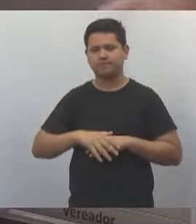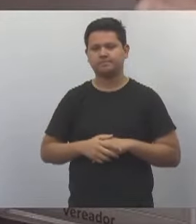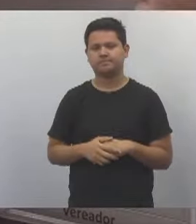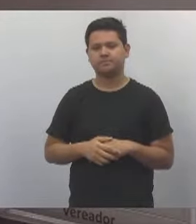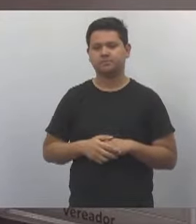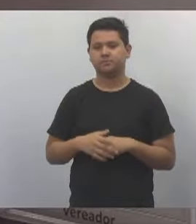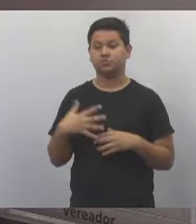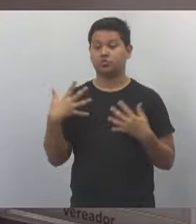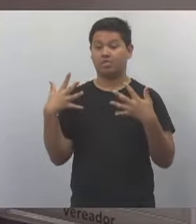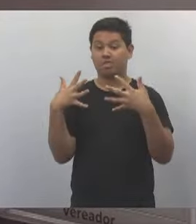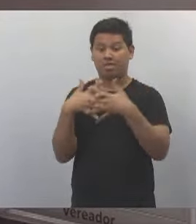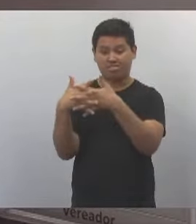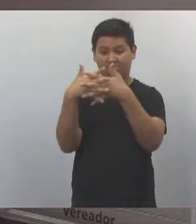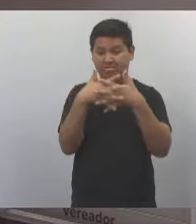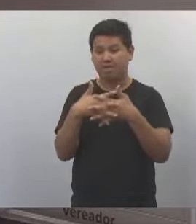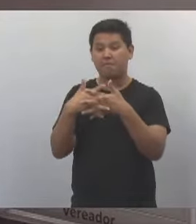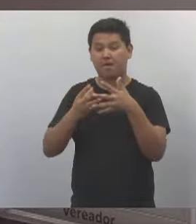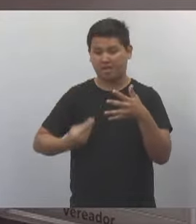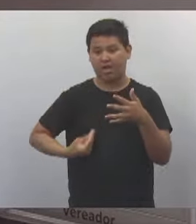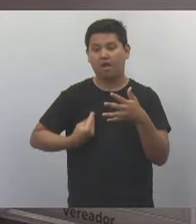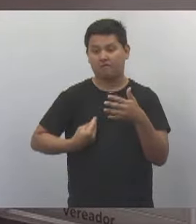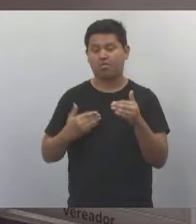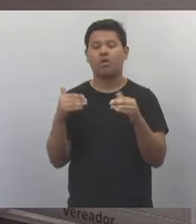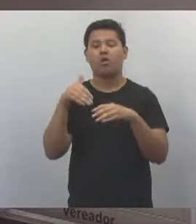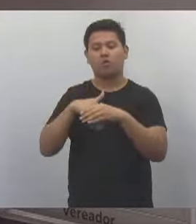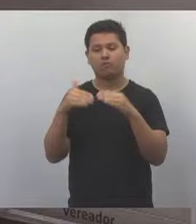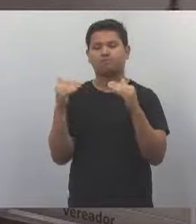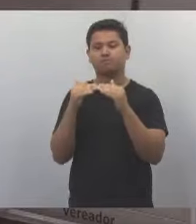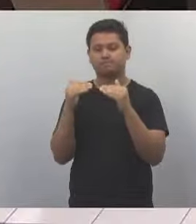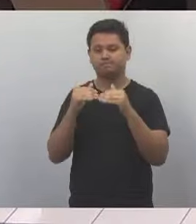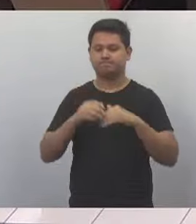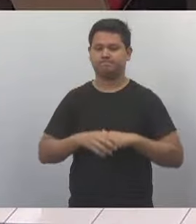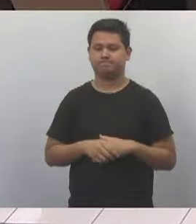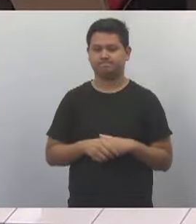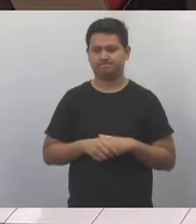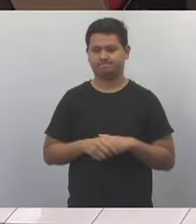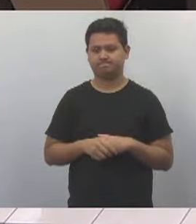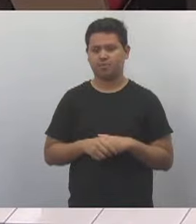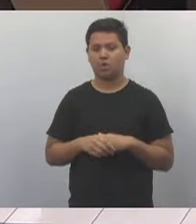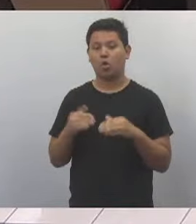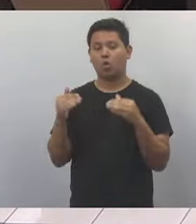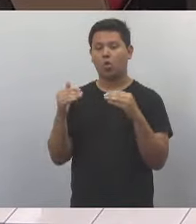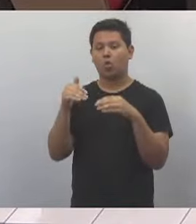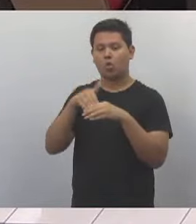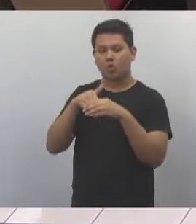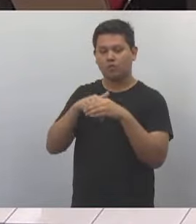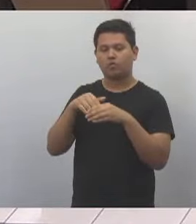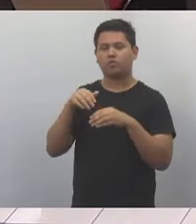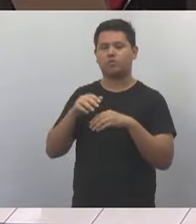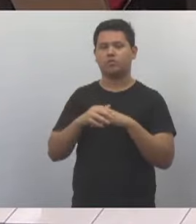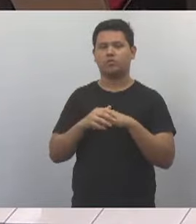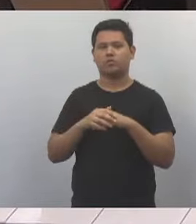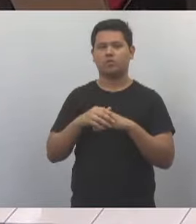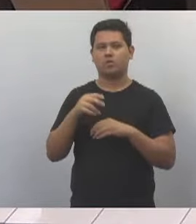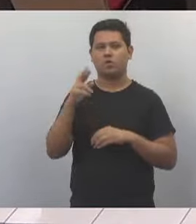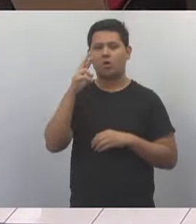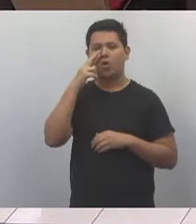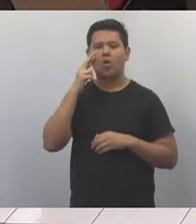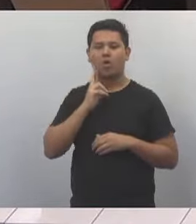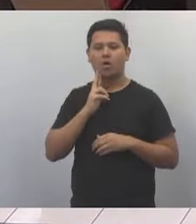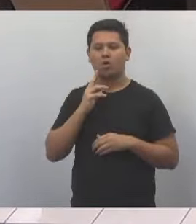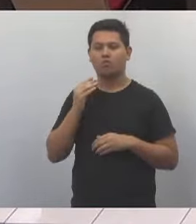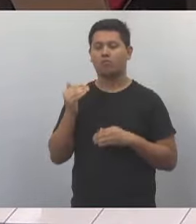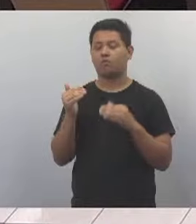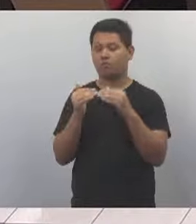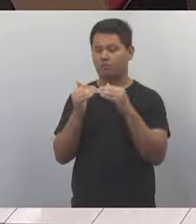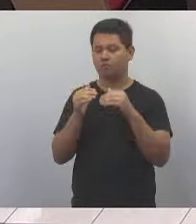de atrapalhar a vida das pessoas. Sou favorável à aprovação desse projeto. Como voto, vereador Rogério Timóteo, favorável.